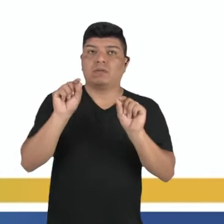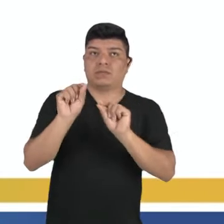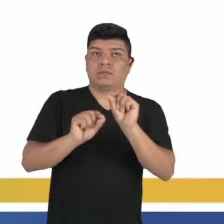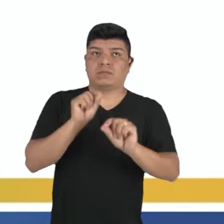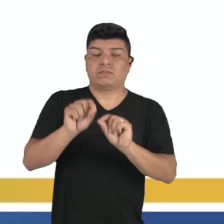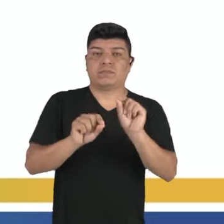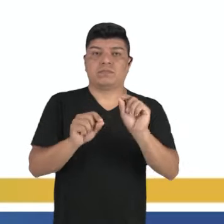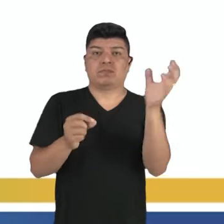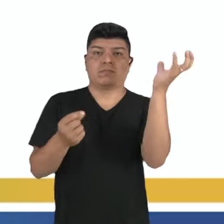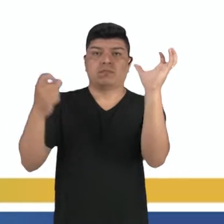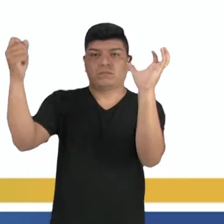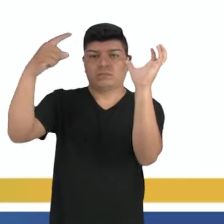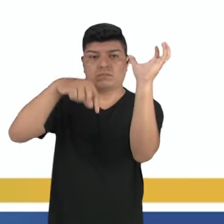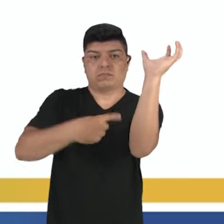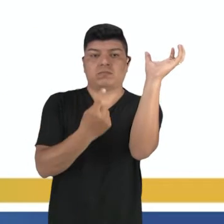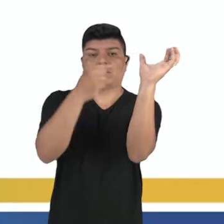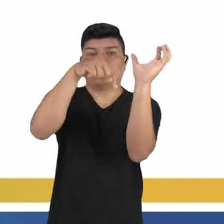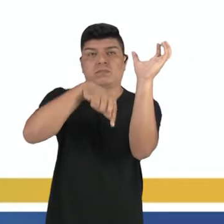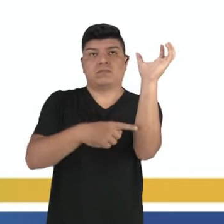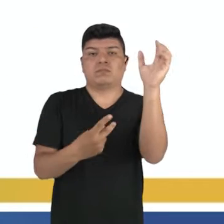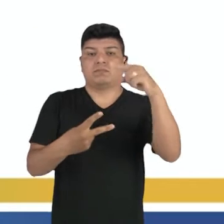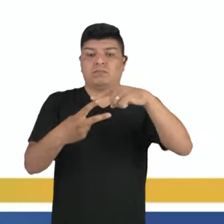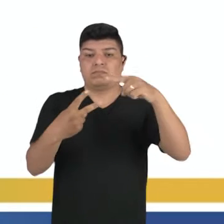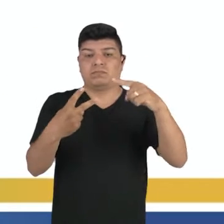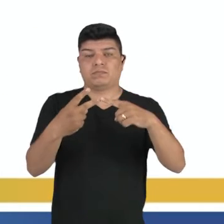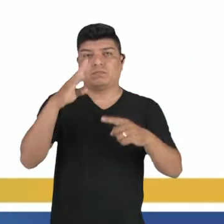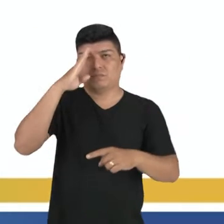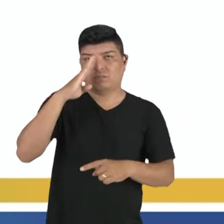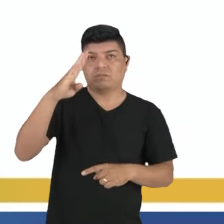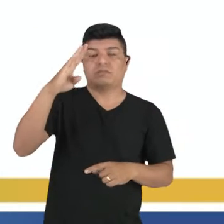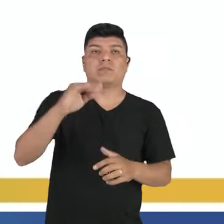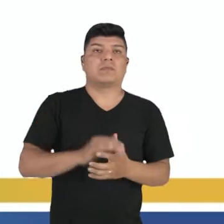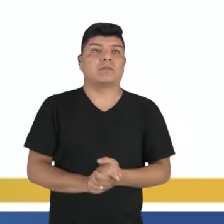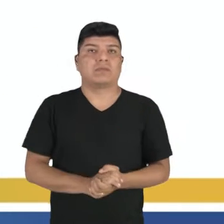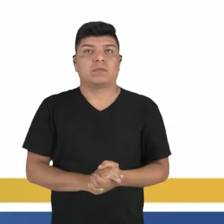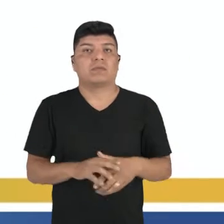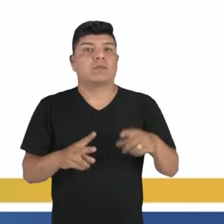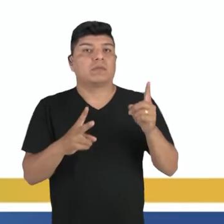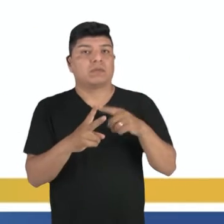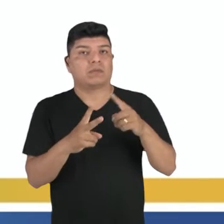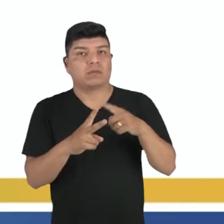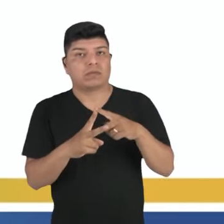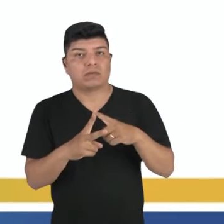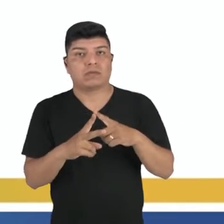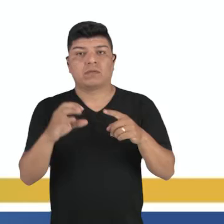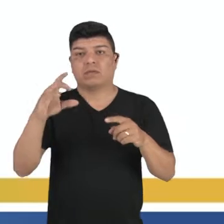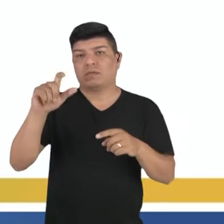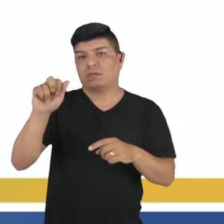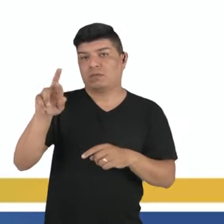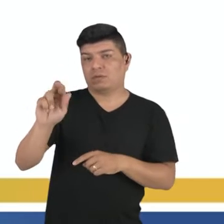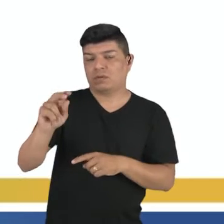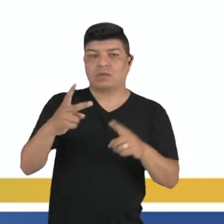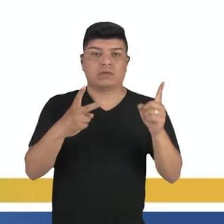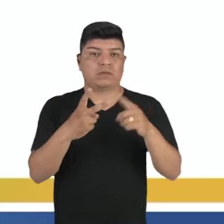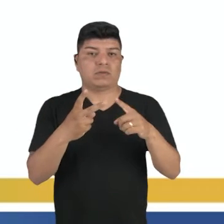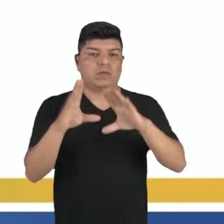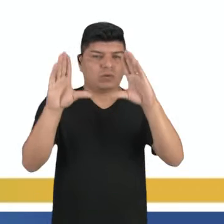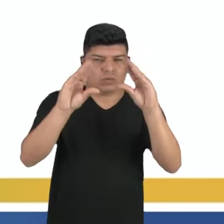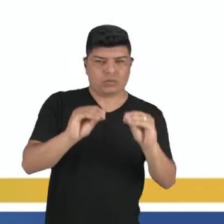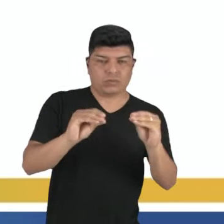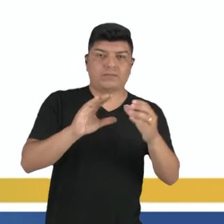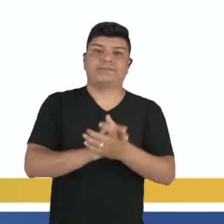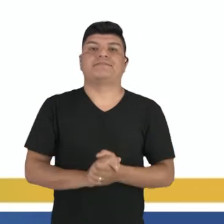é nesse processo de fotossíntese duas fases principais e nós chamamos de fase Clara e fase